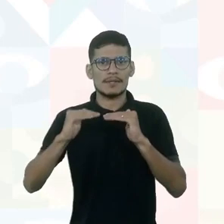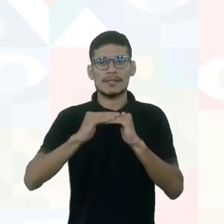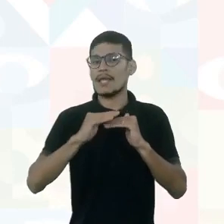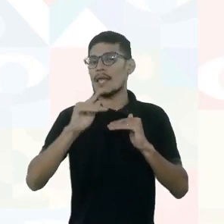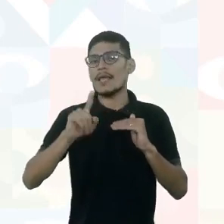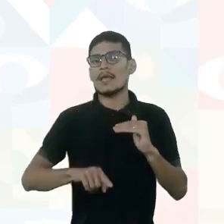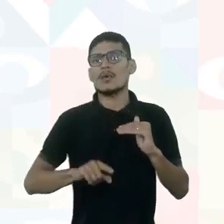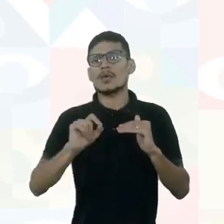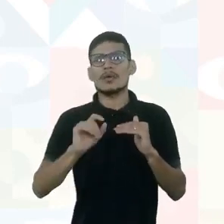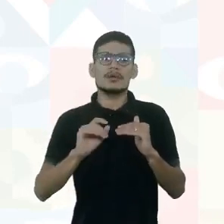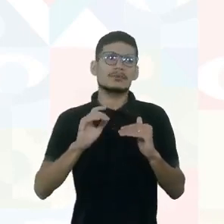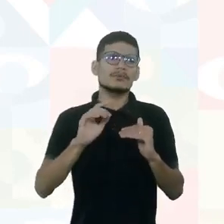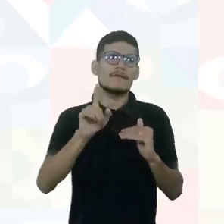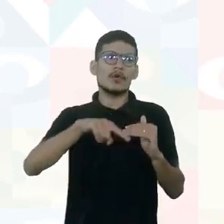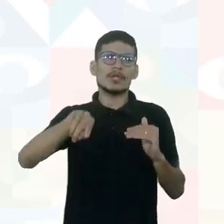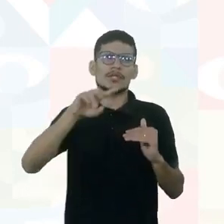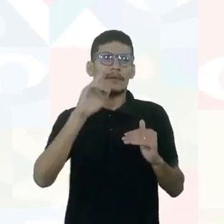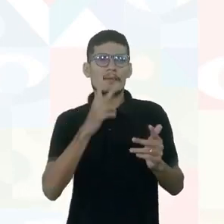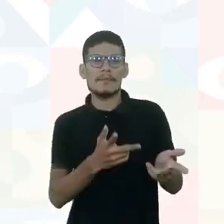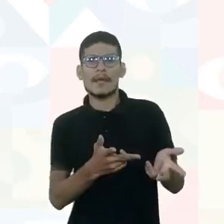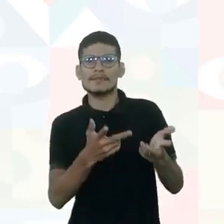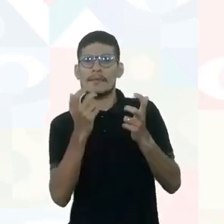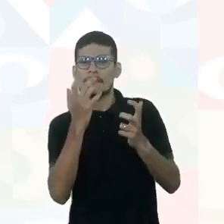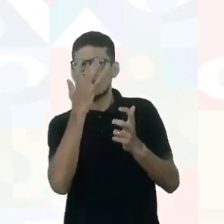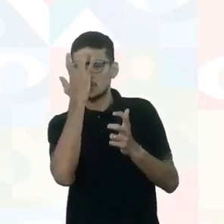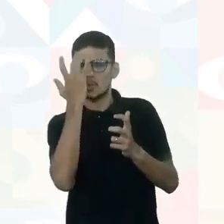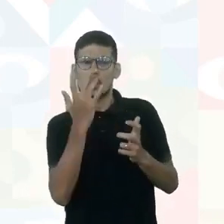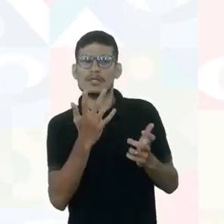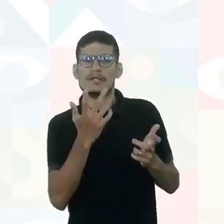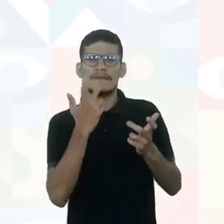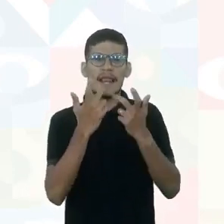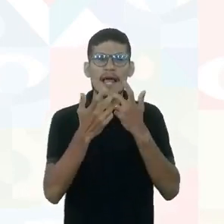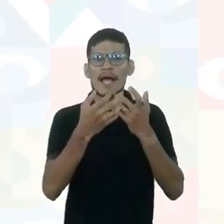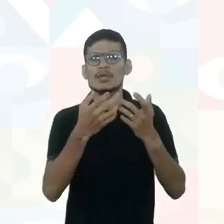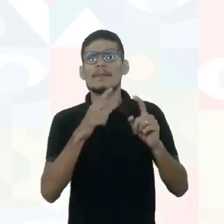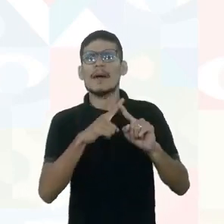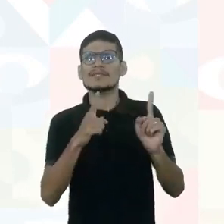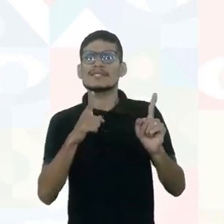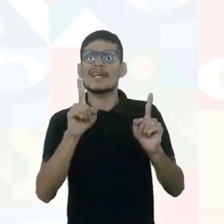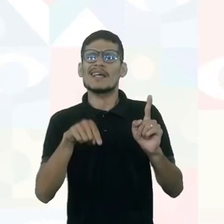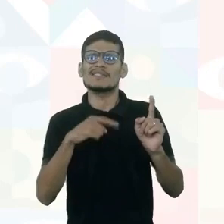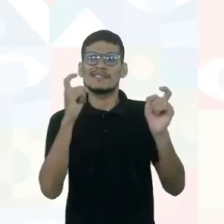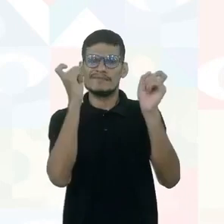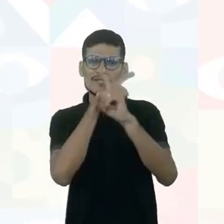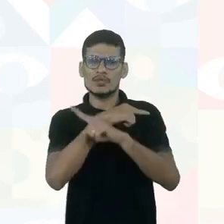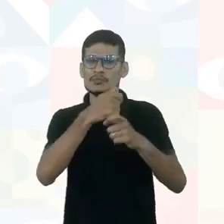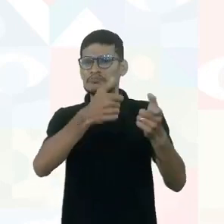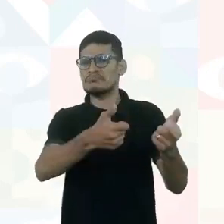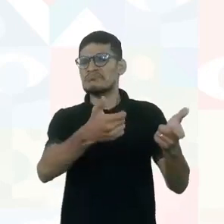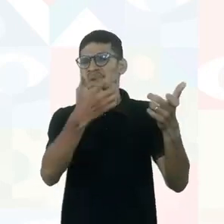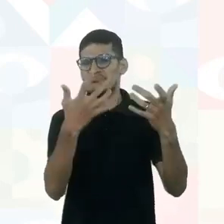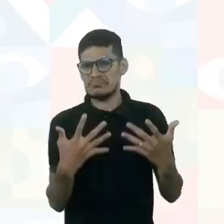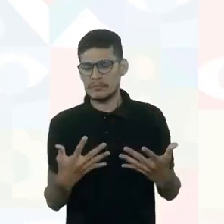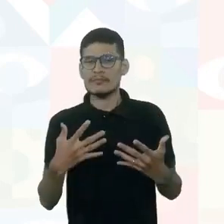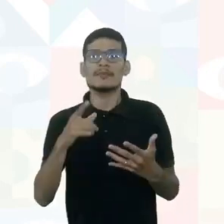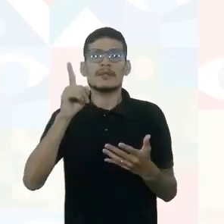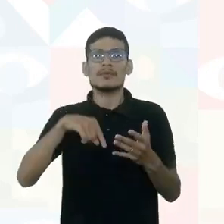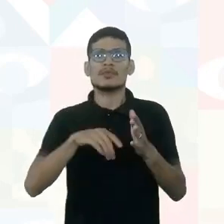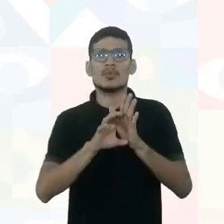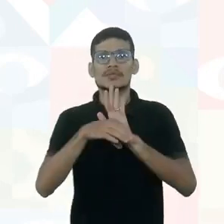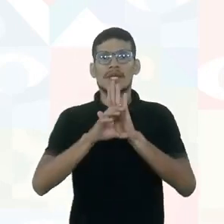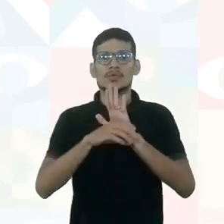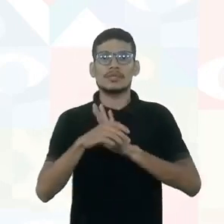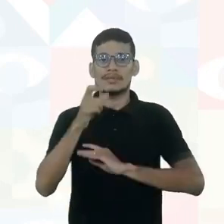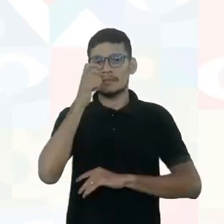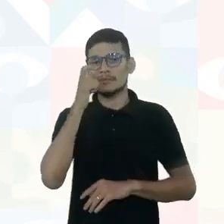você vê as pessoas falando e é difícil de você ver as pessoas explicando. E é um conceito muito interessante porque ele